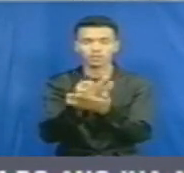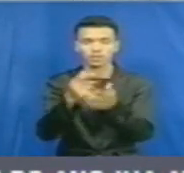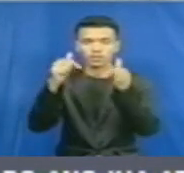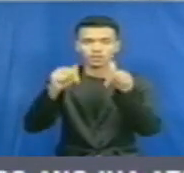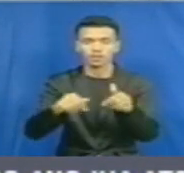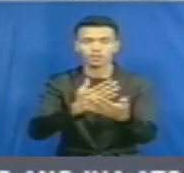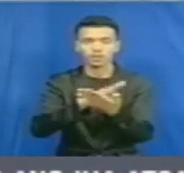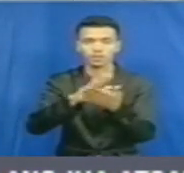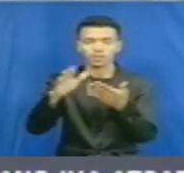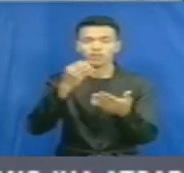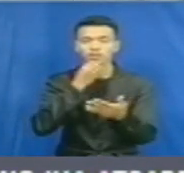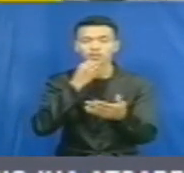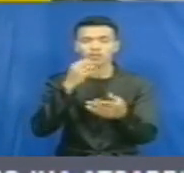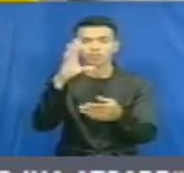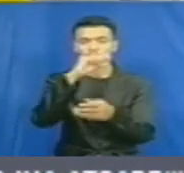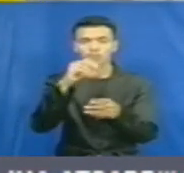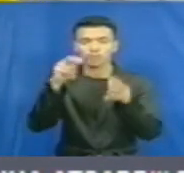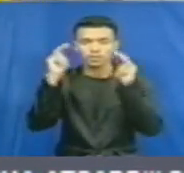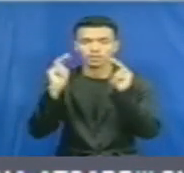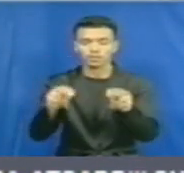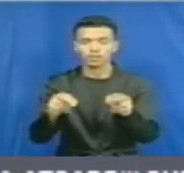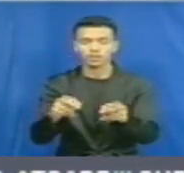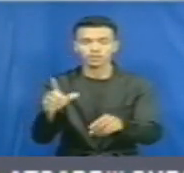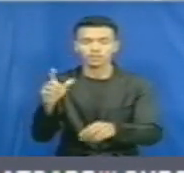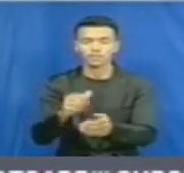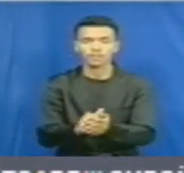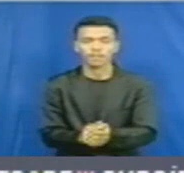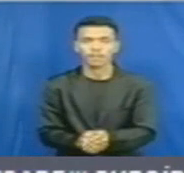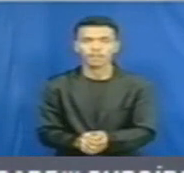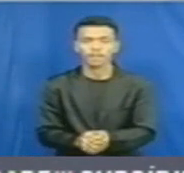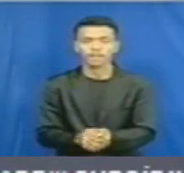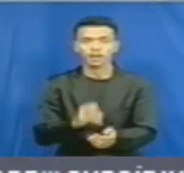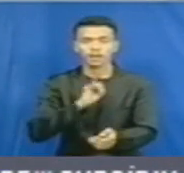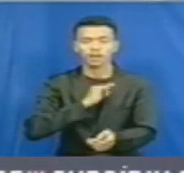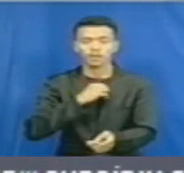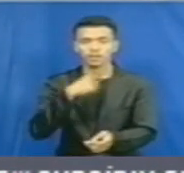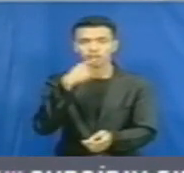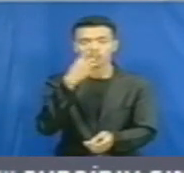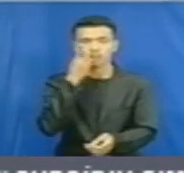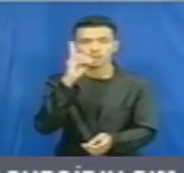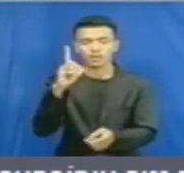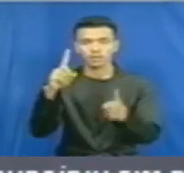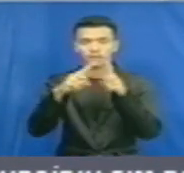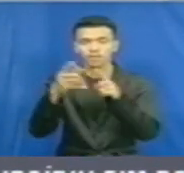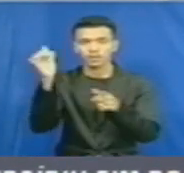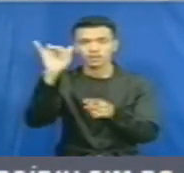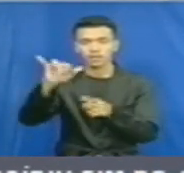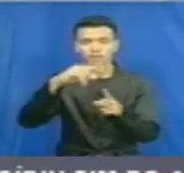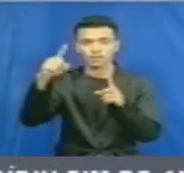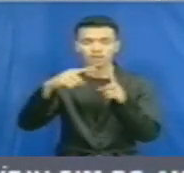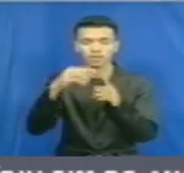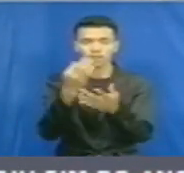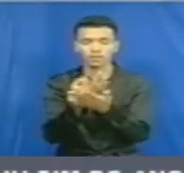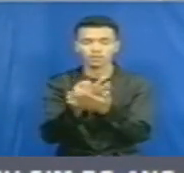disosa haha no necessidade primária selukta. I oimos hawa tete basira hate tete de kondo osane simona ne